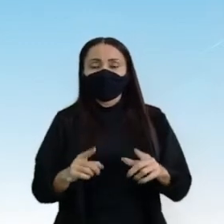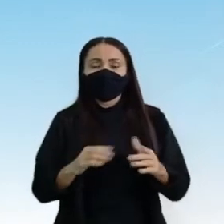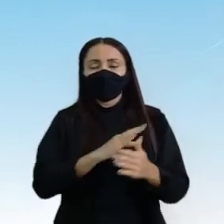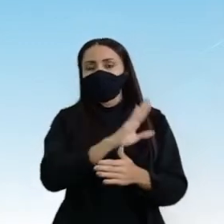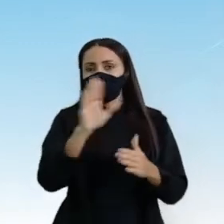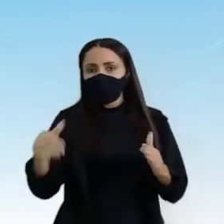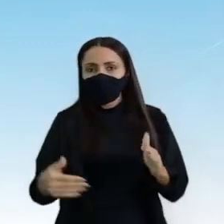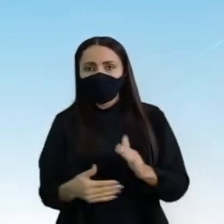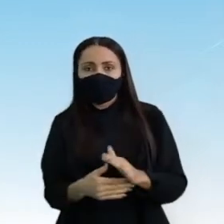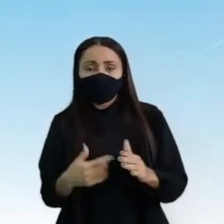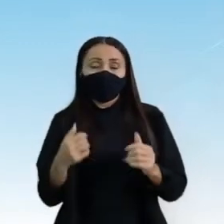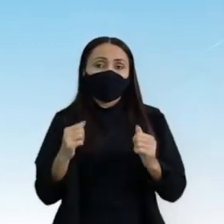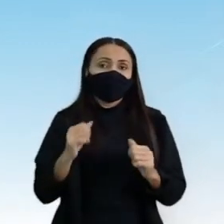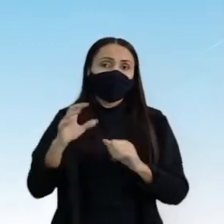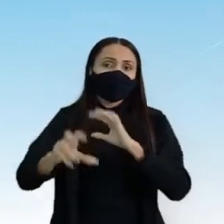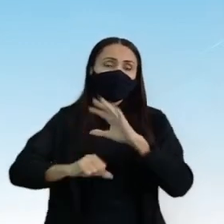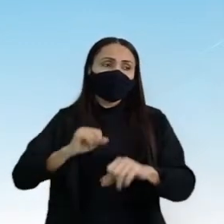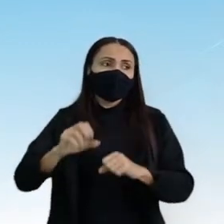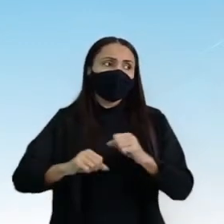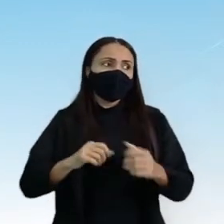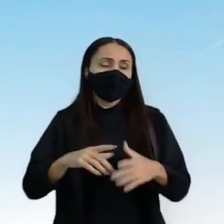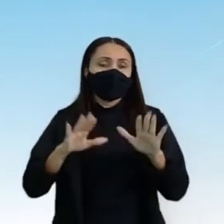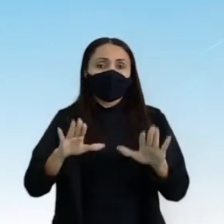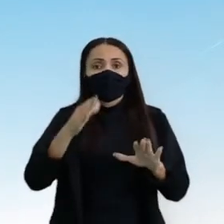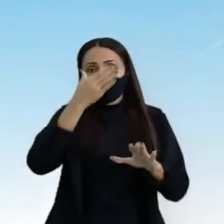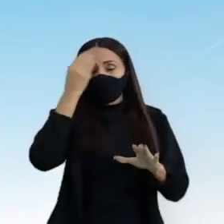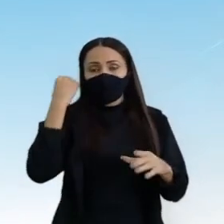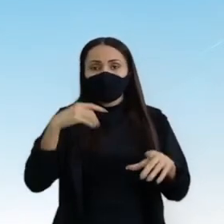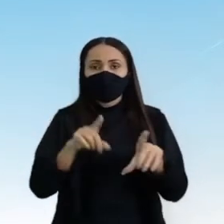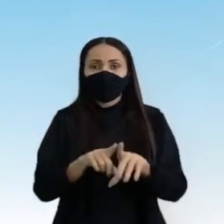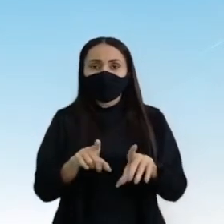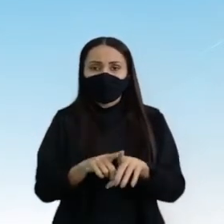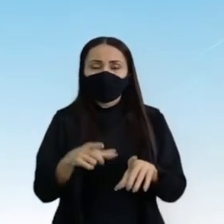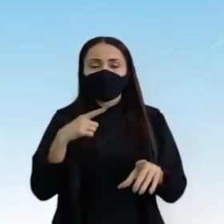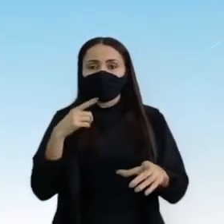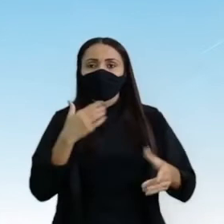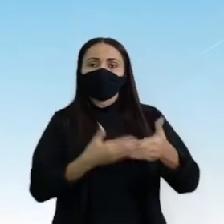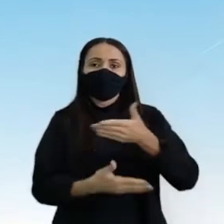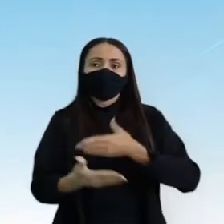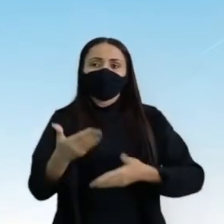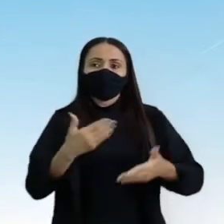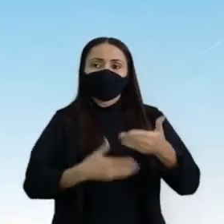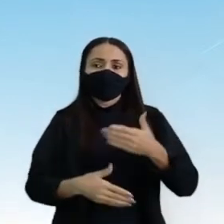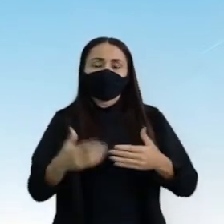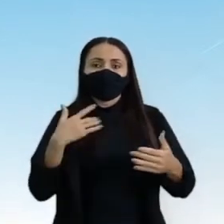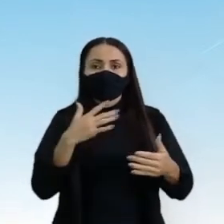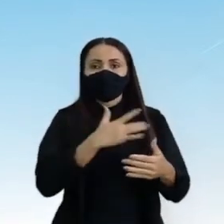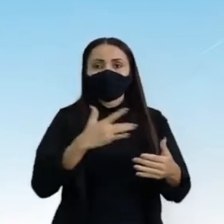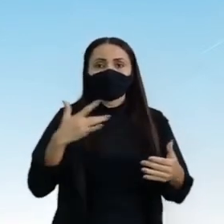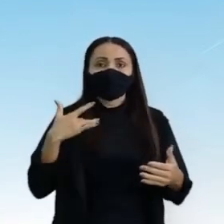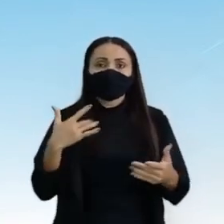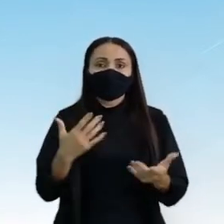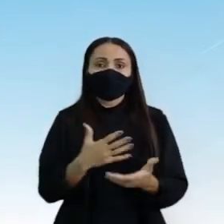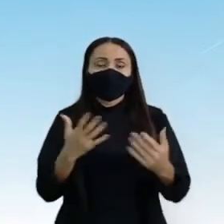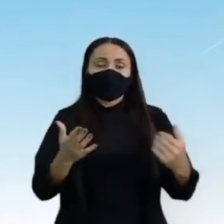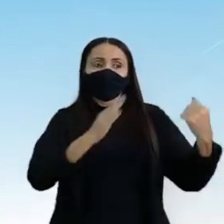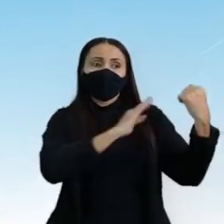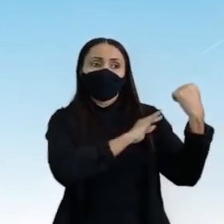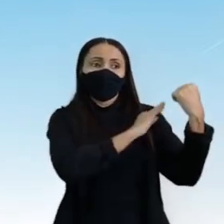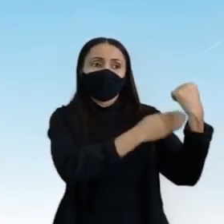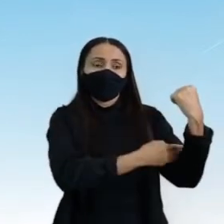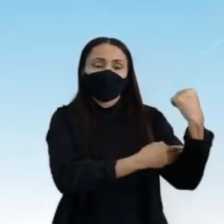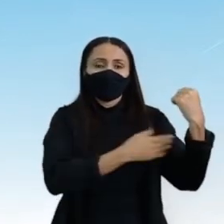Eu posso buscar isso, mas sem esquecer que está relacionado à questão da saúde, porque músculo